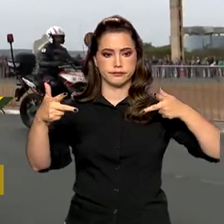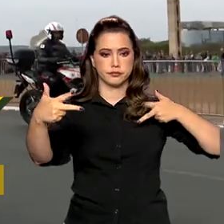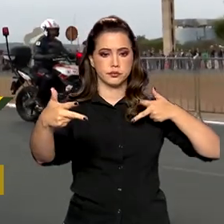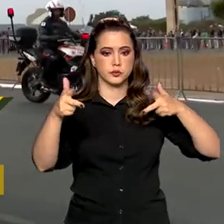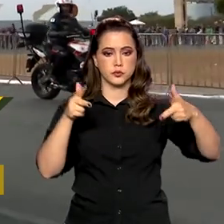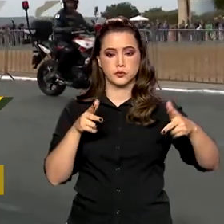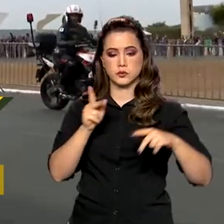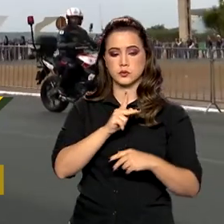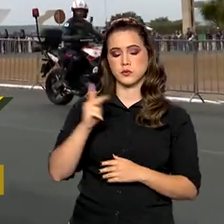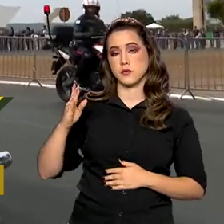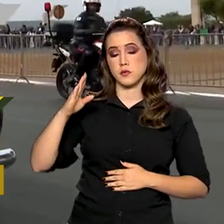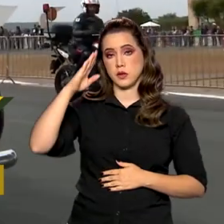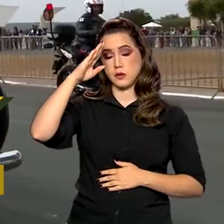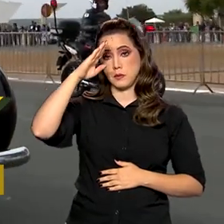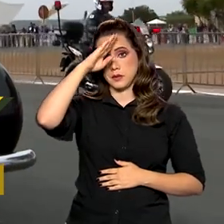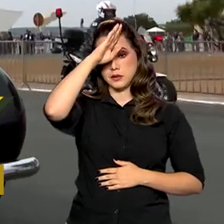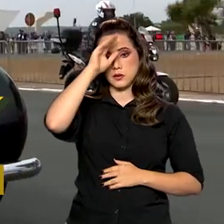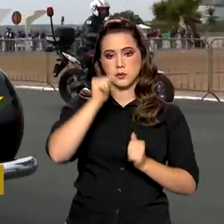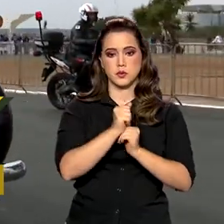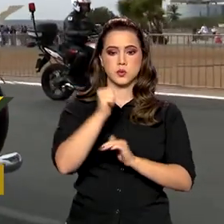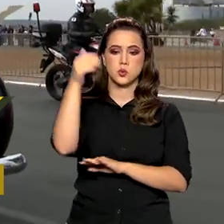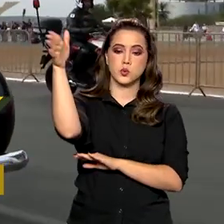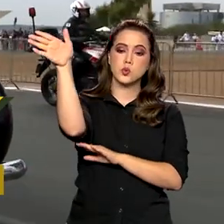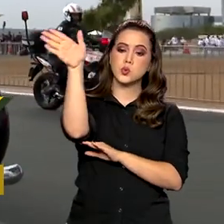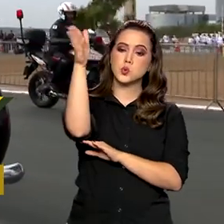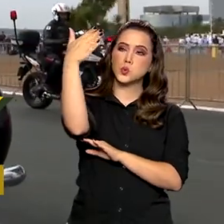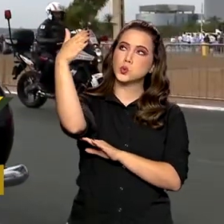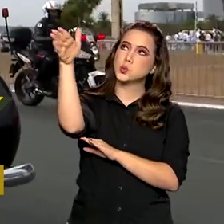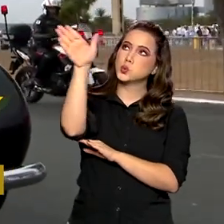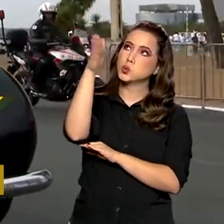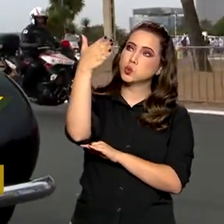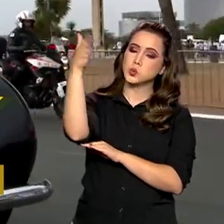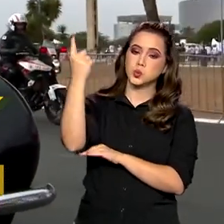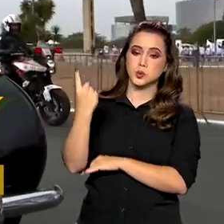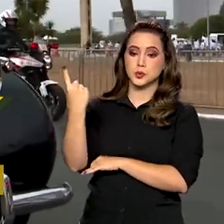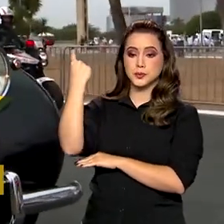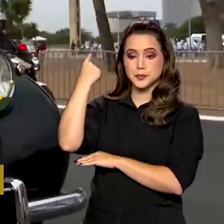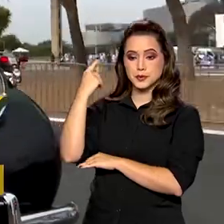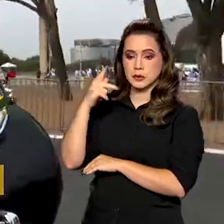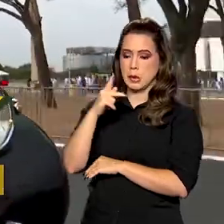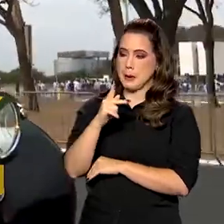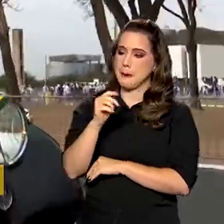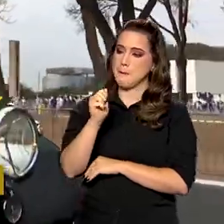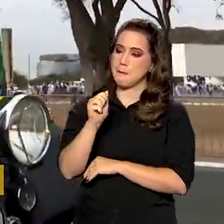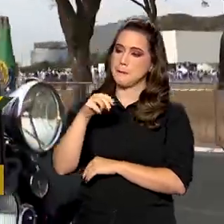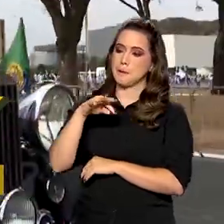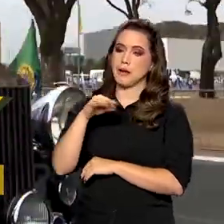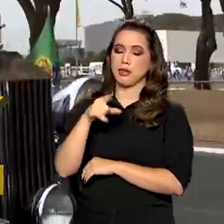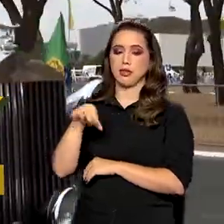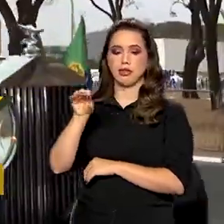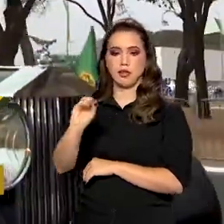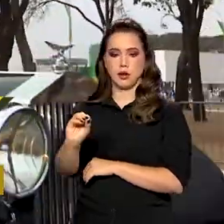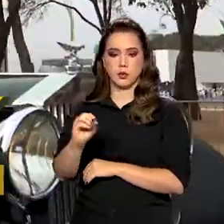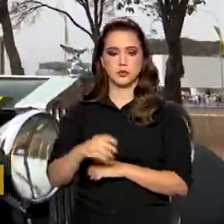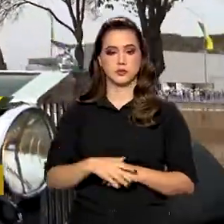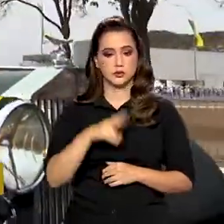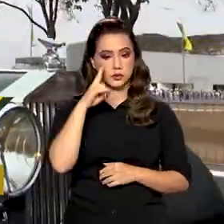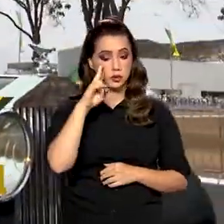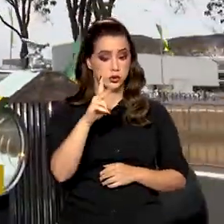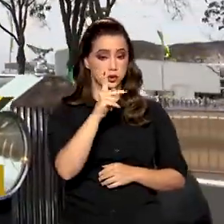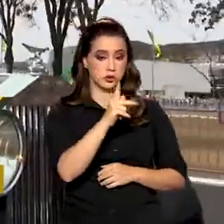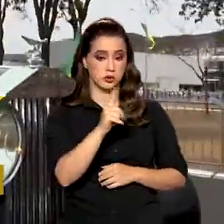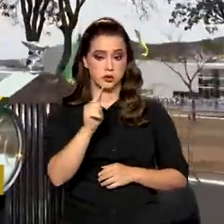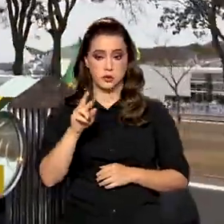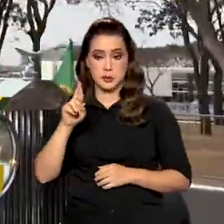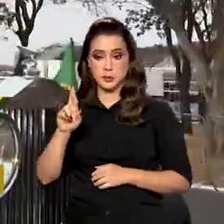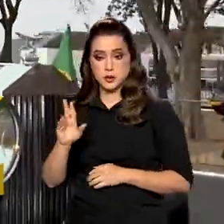o presidente, a bandeira, o panteão ali atrás, o panteão também ali à direita, a Procuradoria-Geral da República, lá